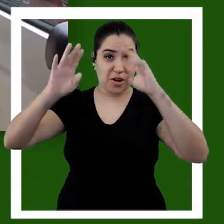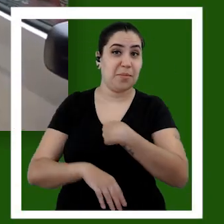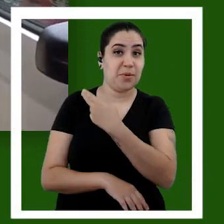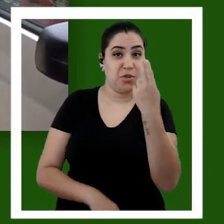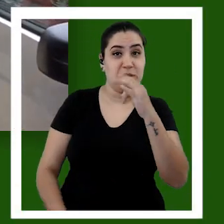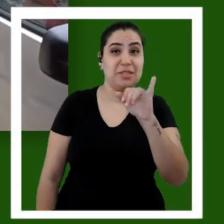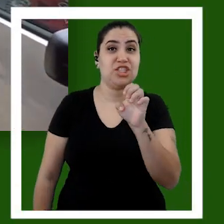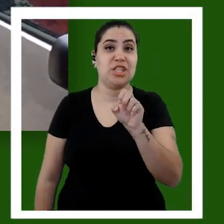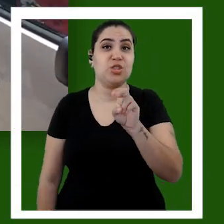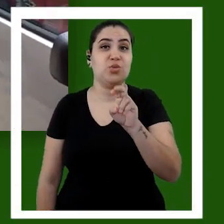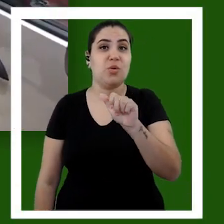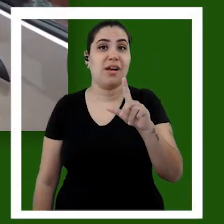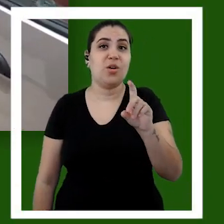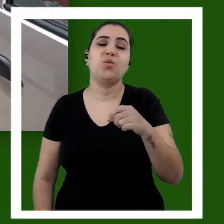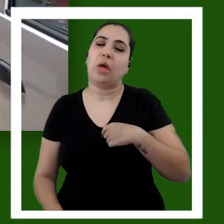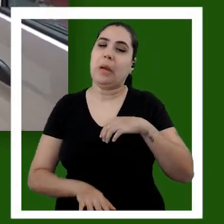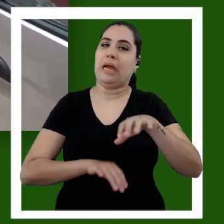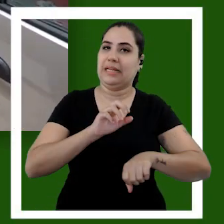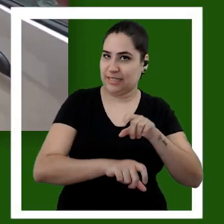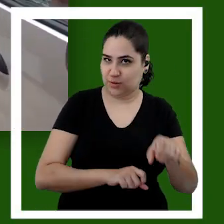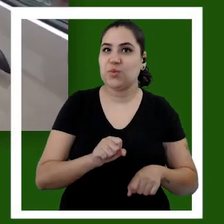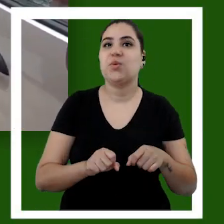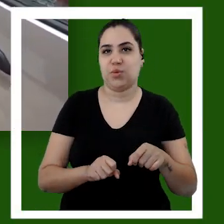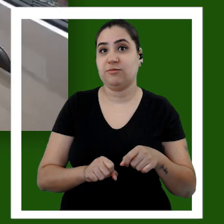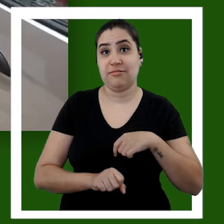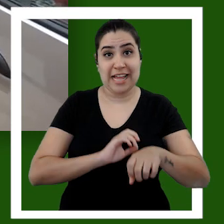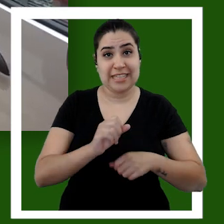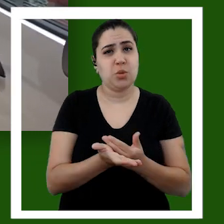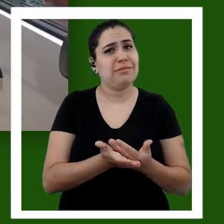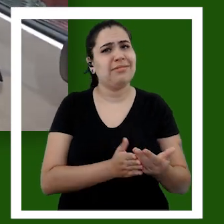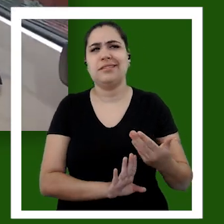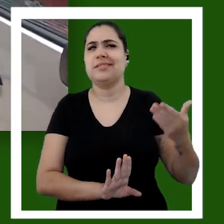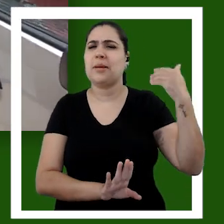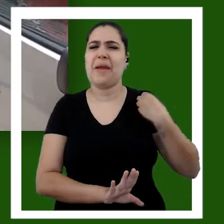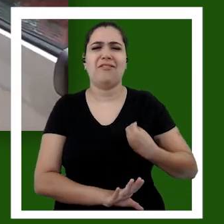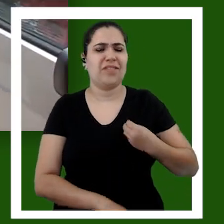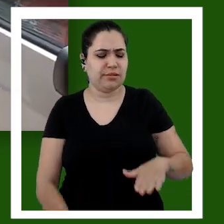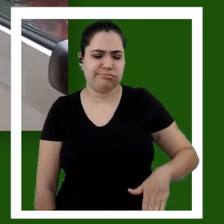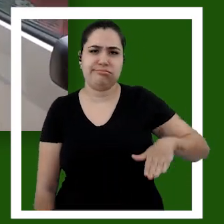Alô, galera, meu nome é Jesualdo, eu sou catador, certo? Sou catador